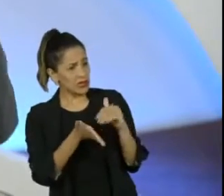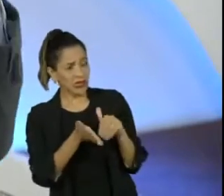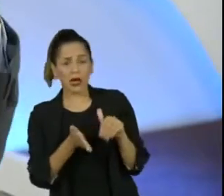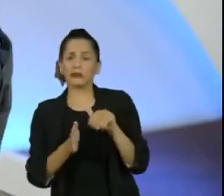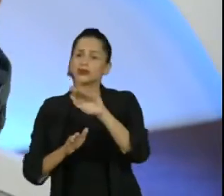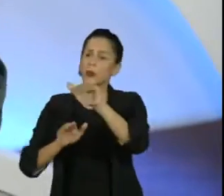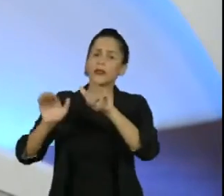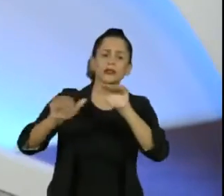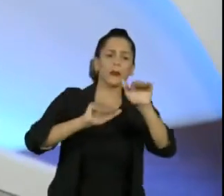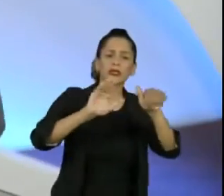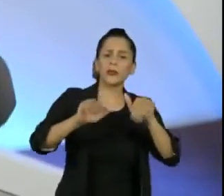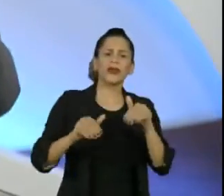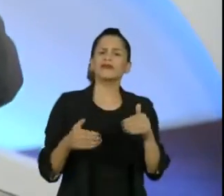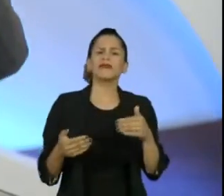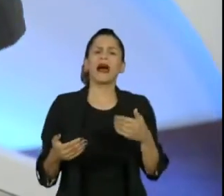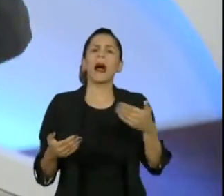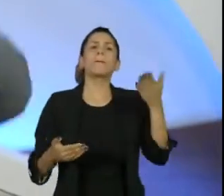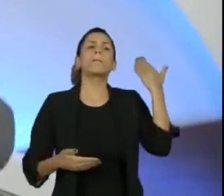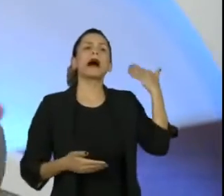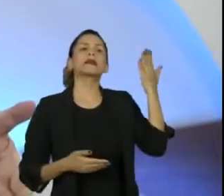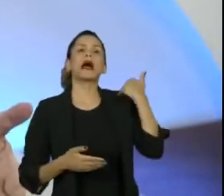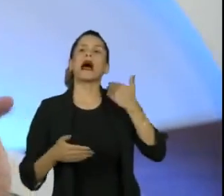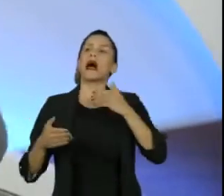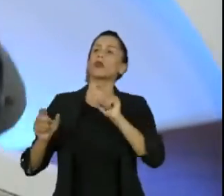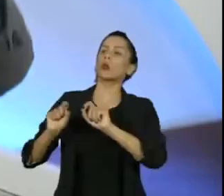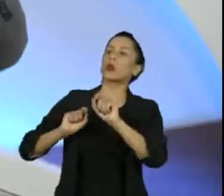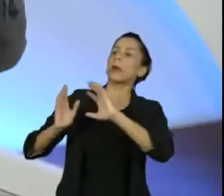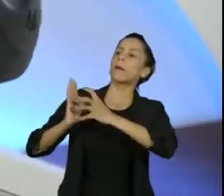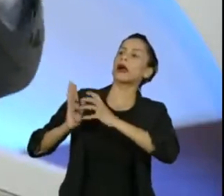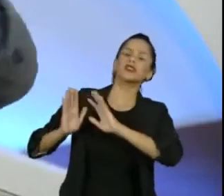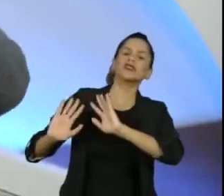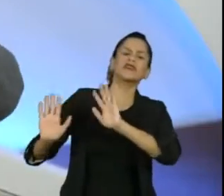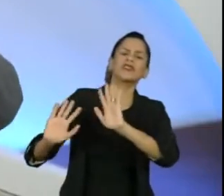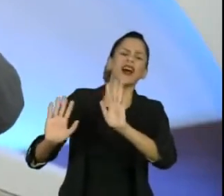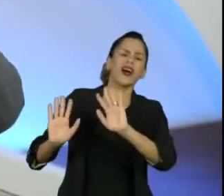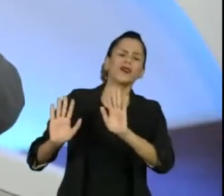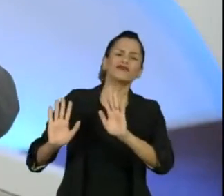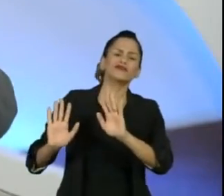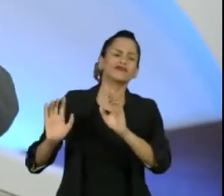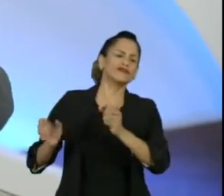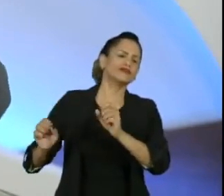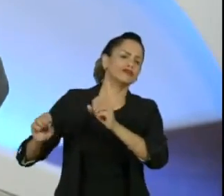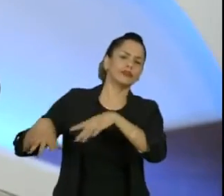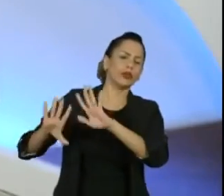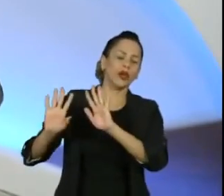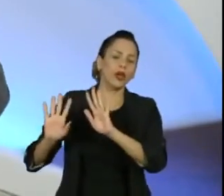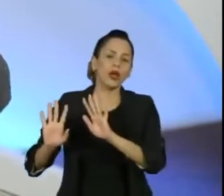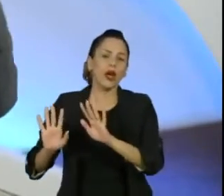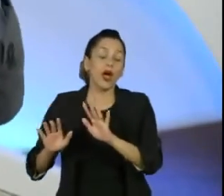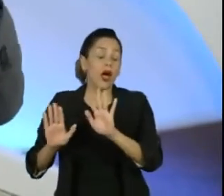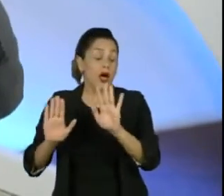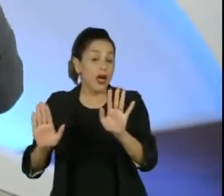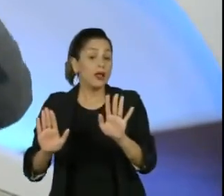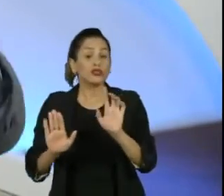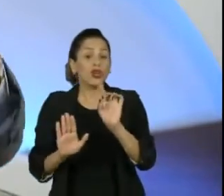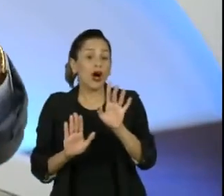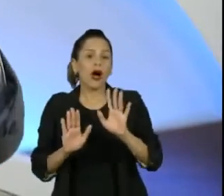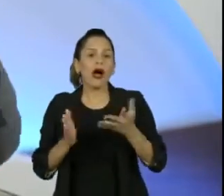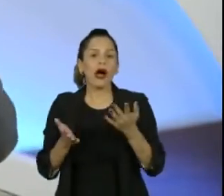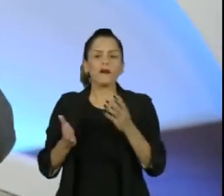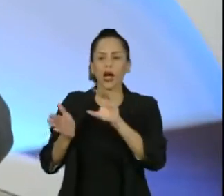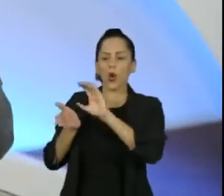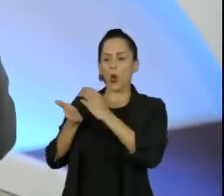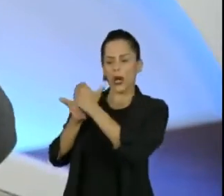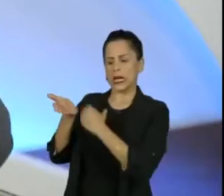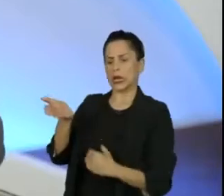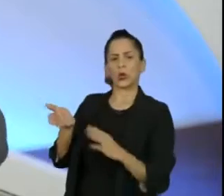passado, só sobre o currículo de cada um. Mas não é currículo desse partido aí que fala que tem... Não, eu pegava o